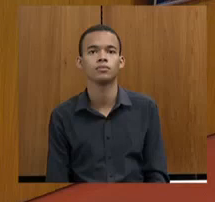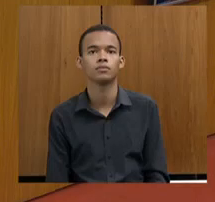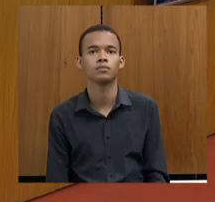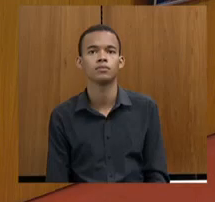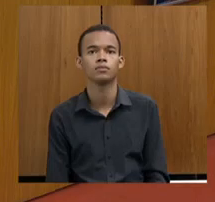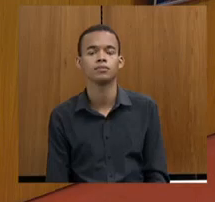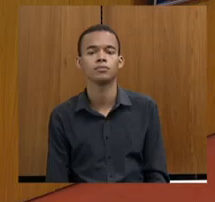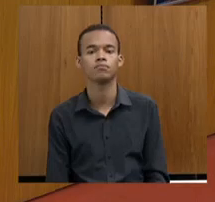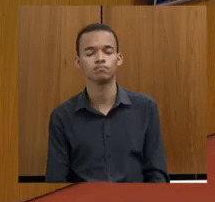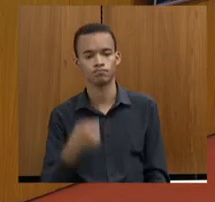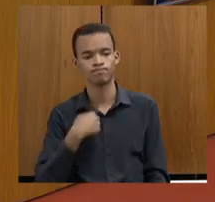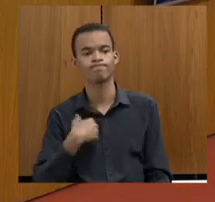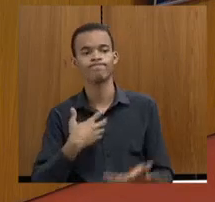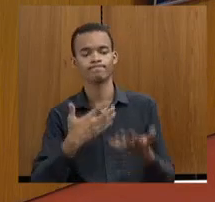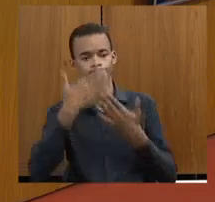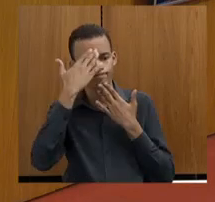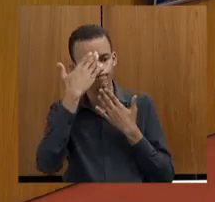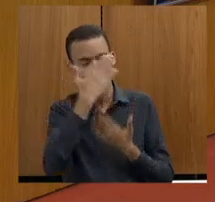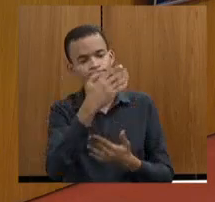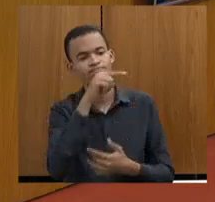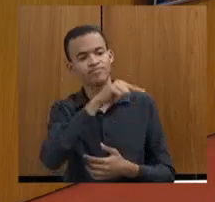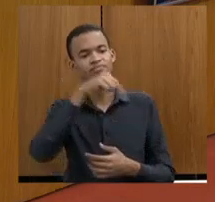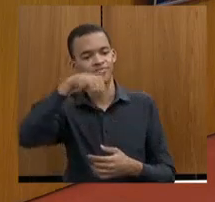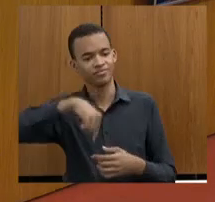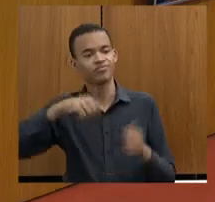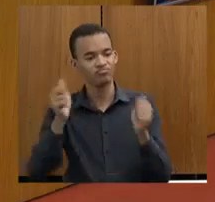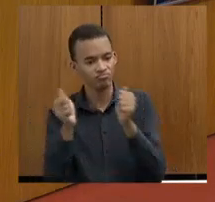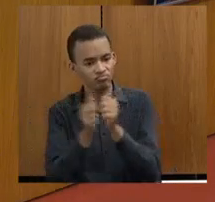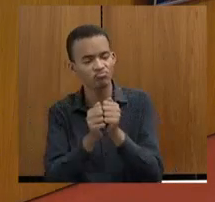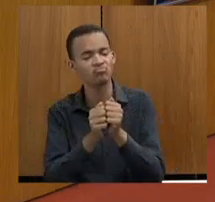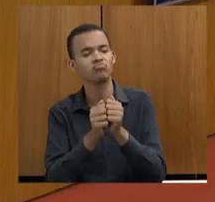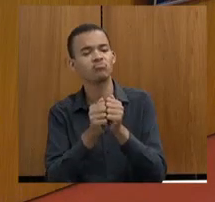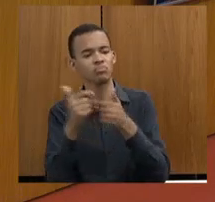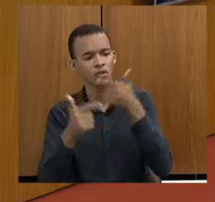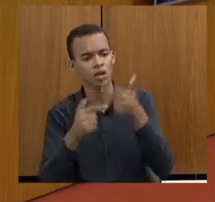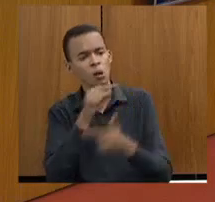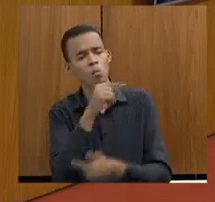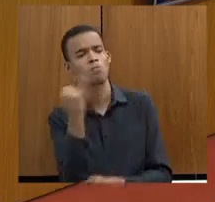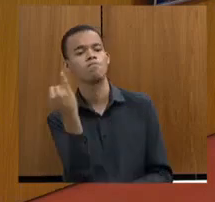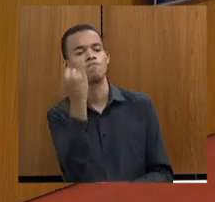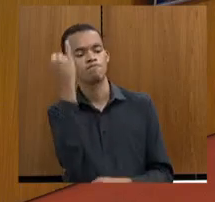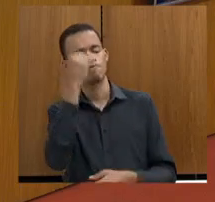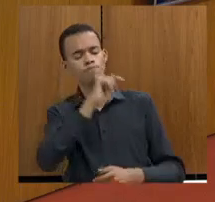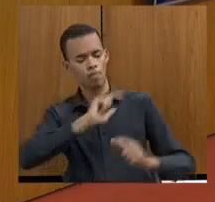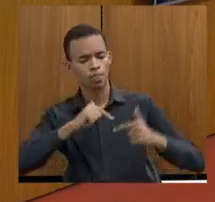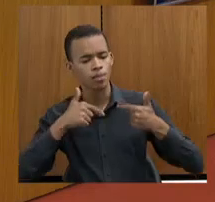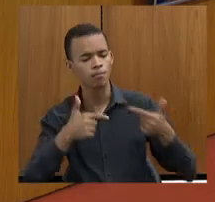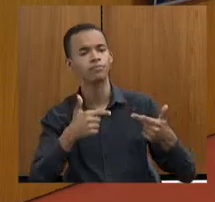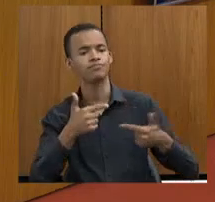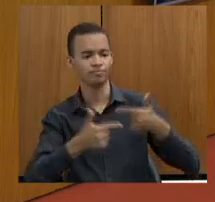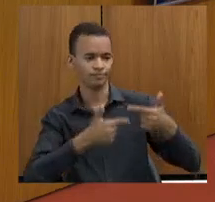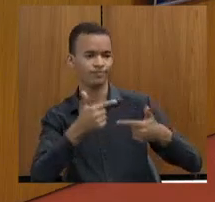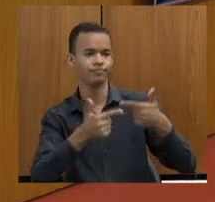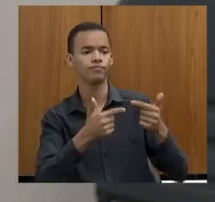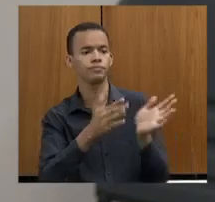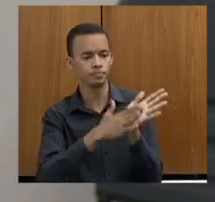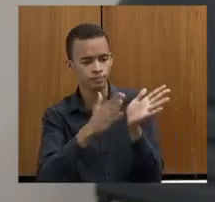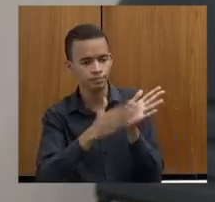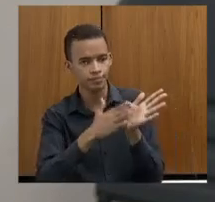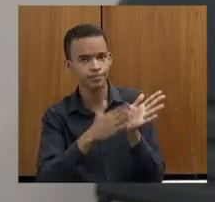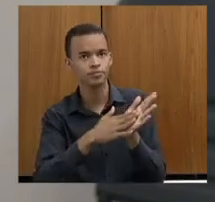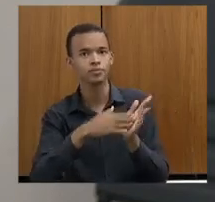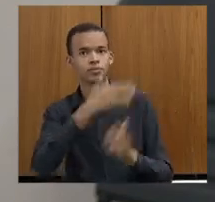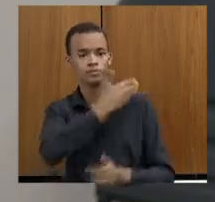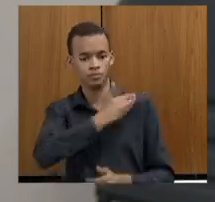a importância que você tá tendo para o nosso Rio Doce viu muito obrigada pelo desempenho pelo trabalho Parabéns